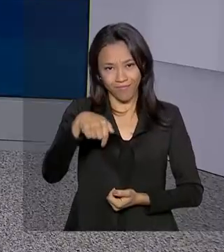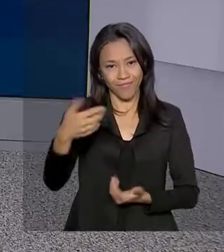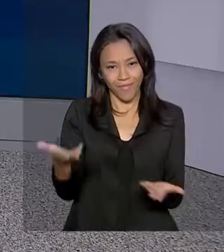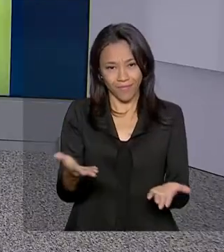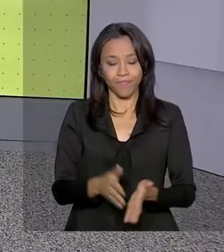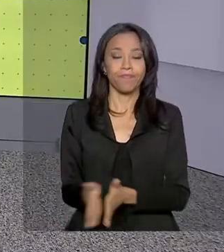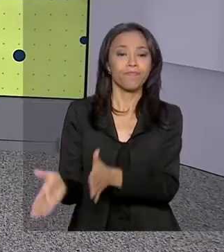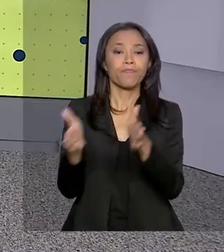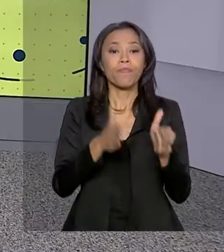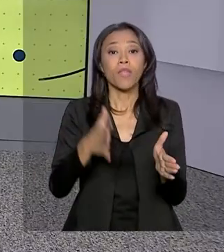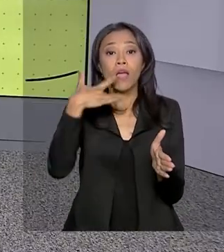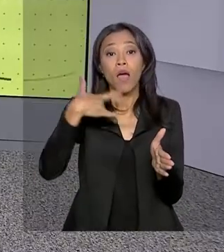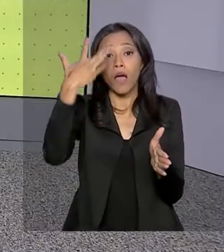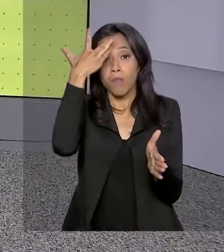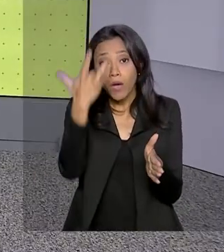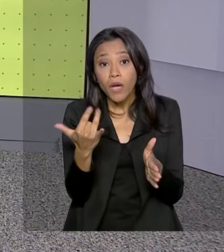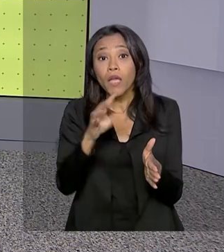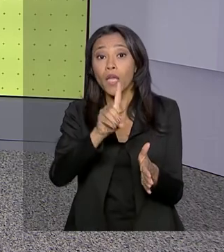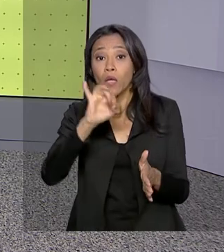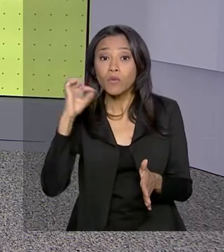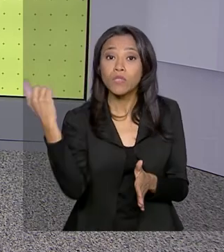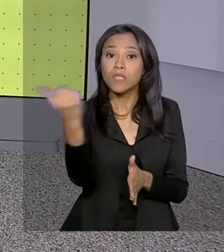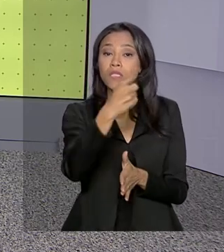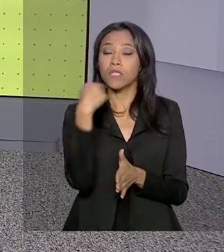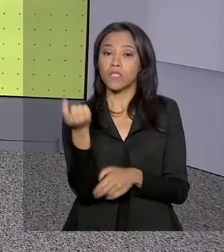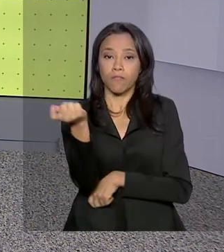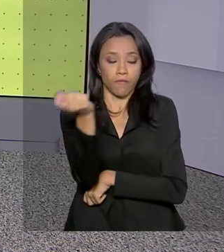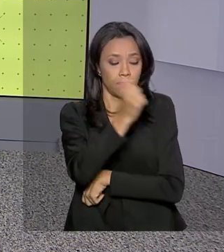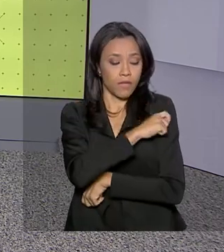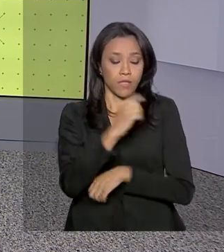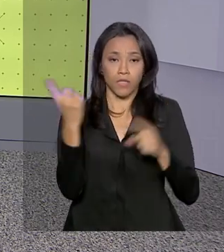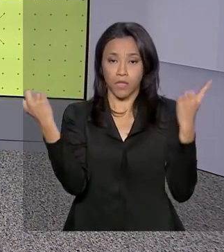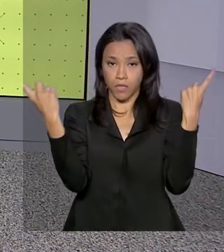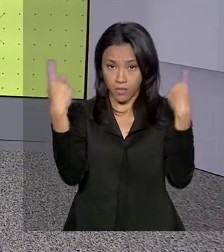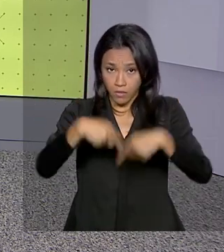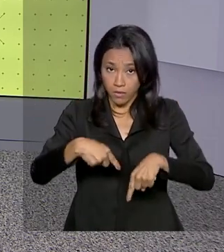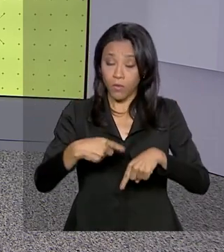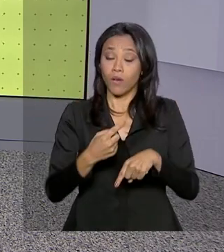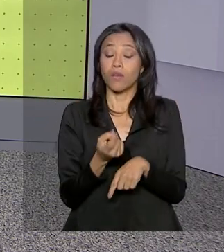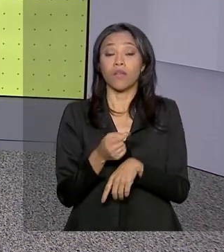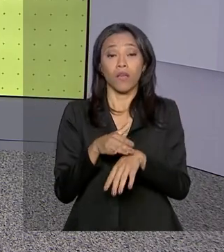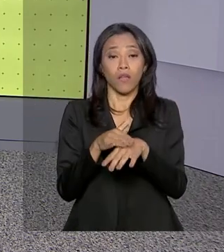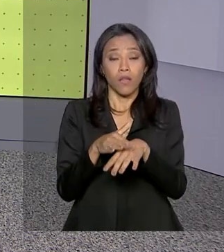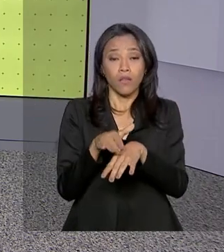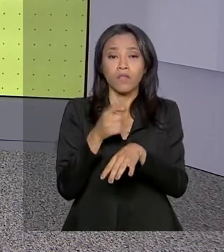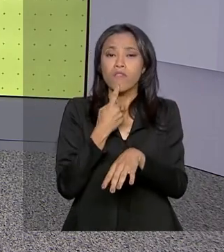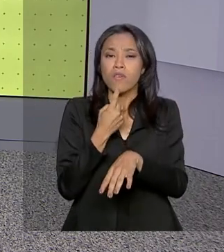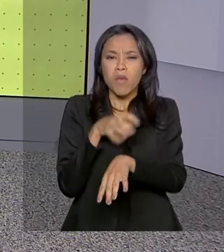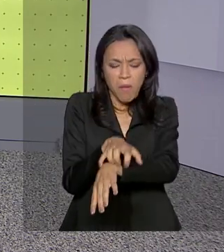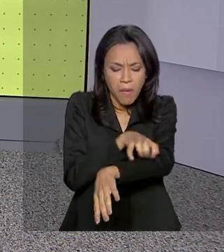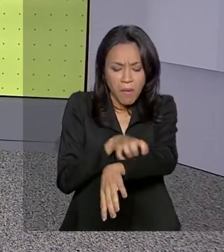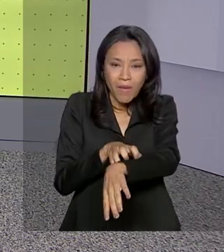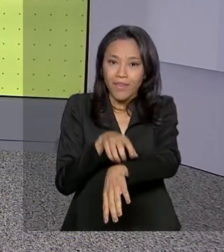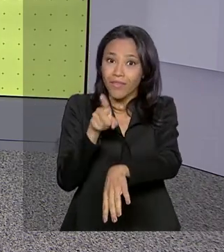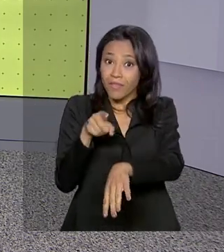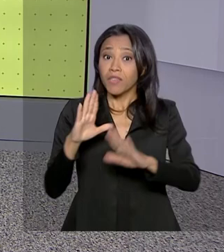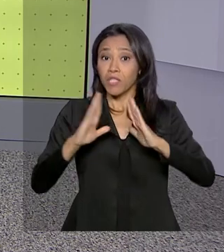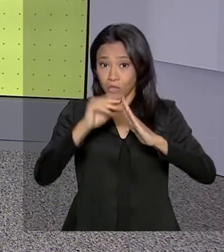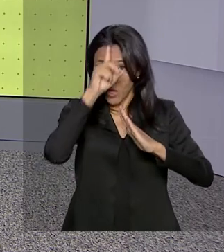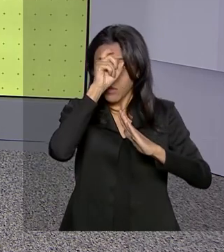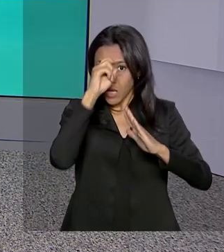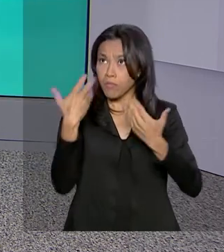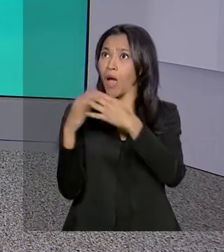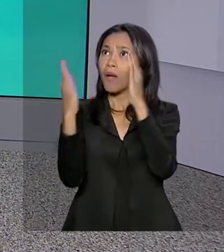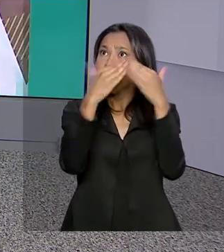E amanhã é o dia D da campanha nacional de vacinação contra o sarampo. E os postos de saúde de todo o país vão ficar abertos